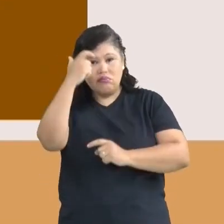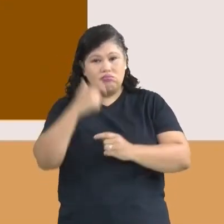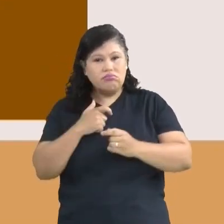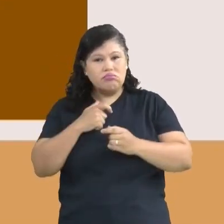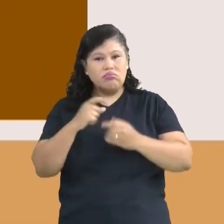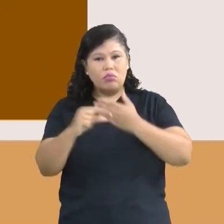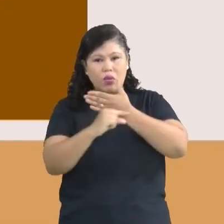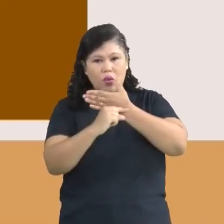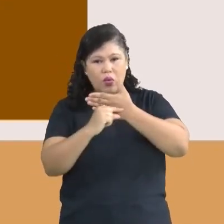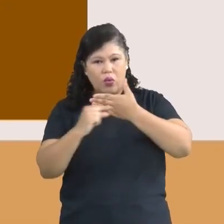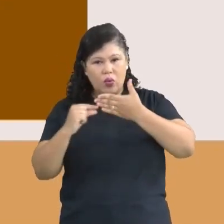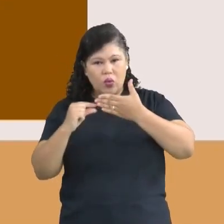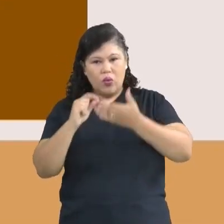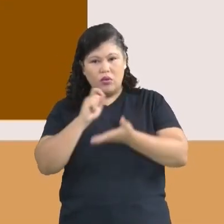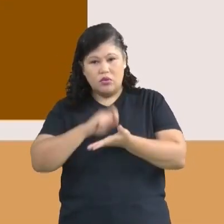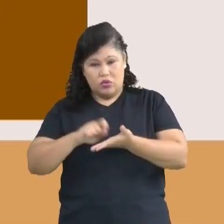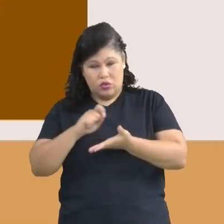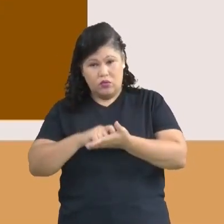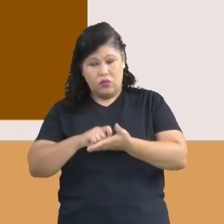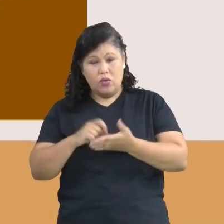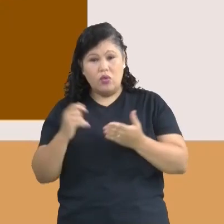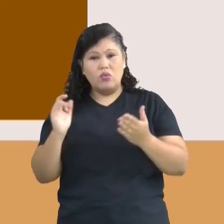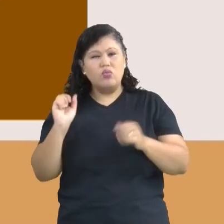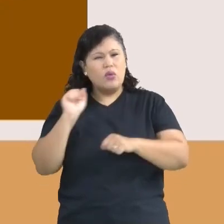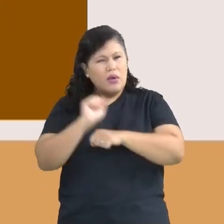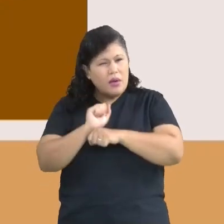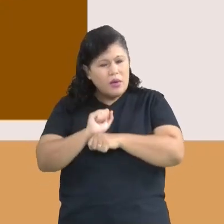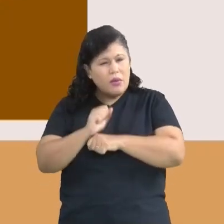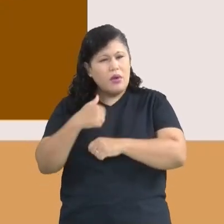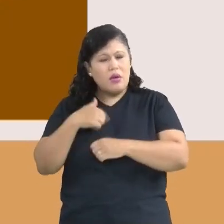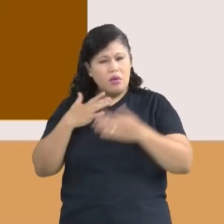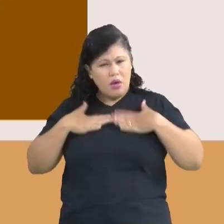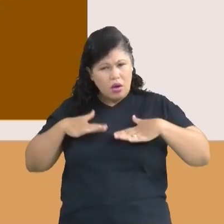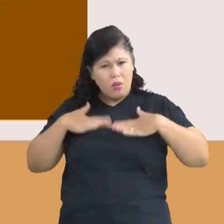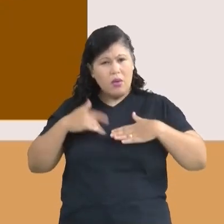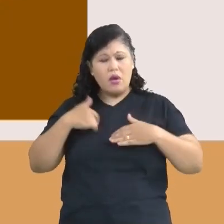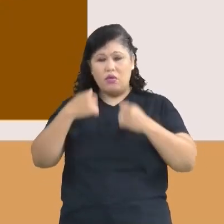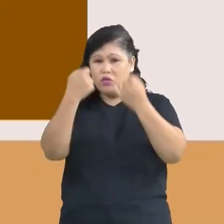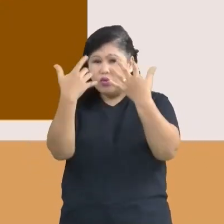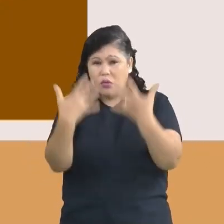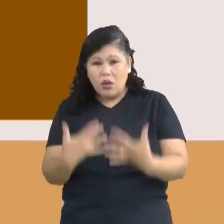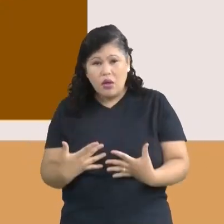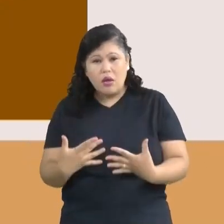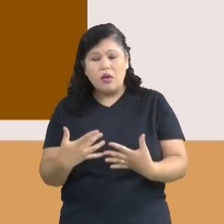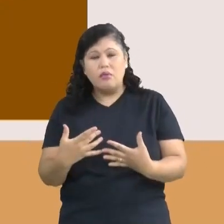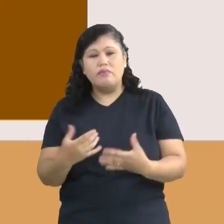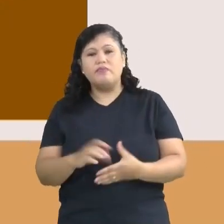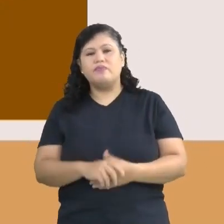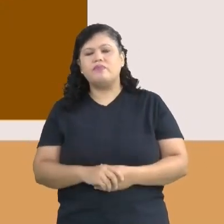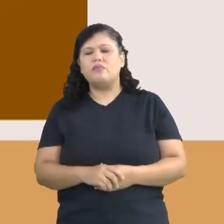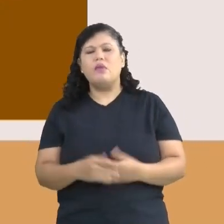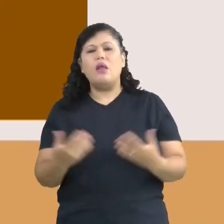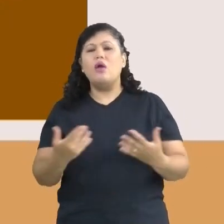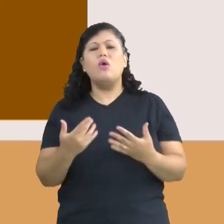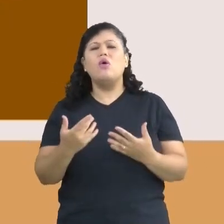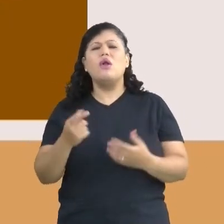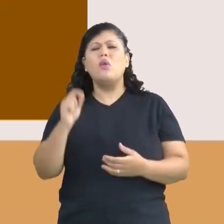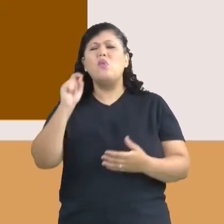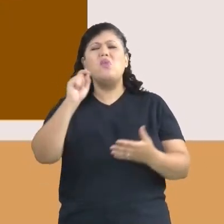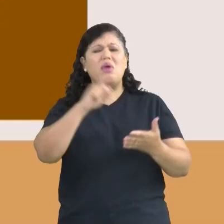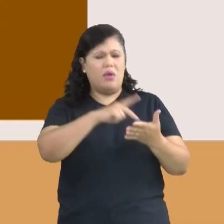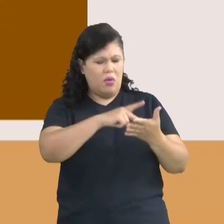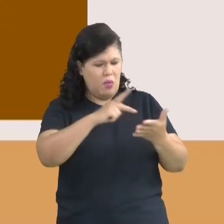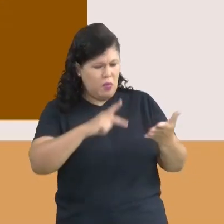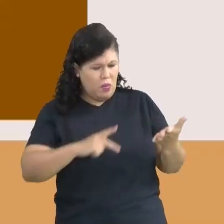vou já explicar direitinho para vocês. Agora, para que vocês possam entender direito o que é um poema, vamos